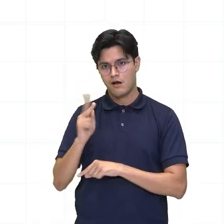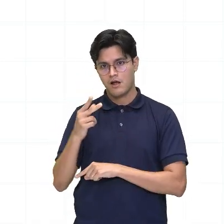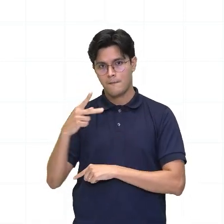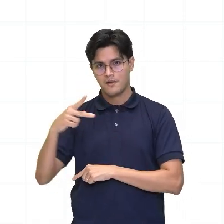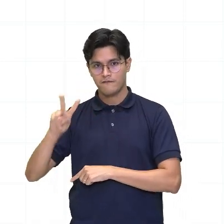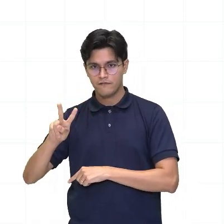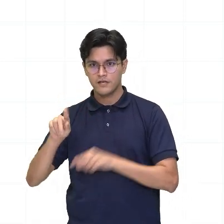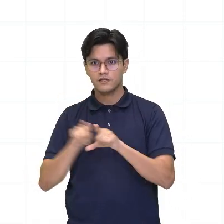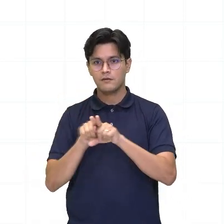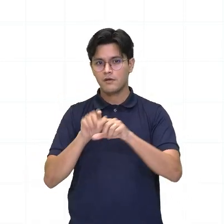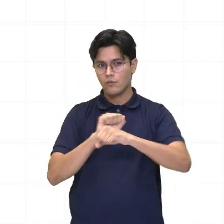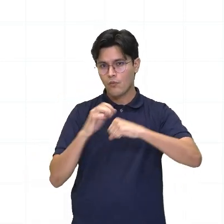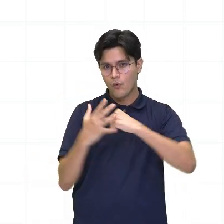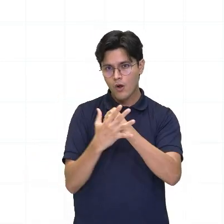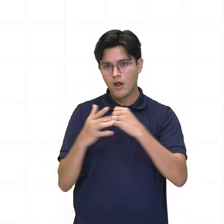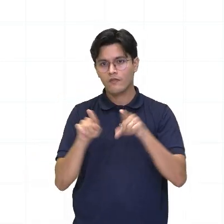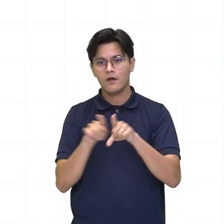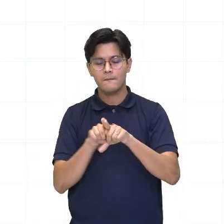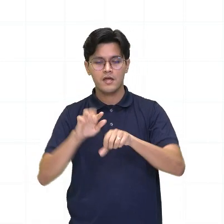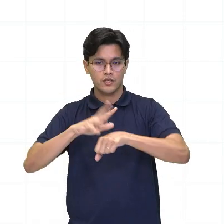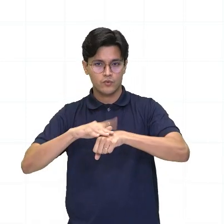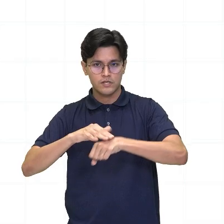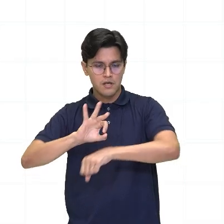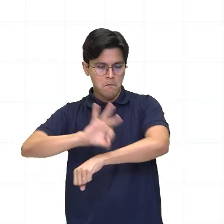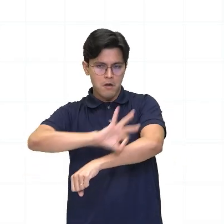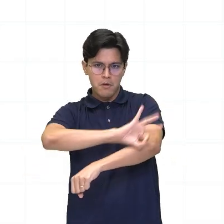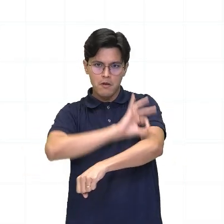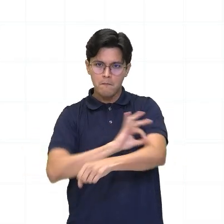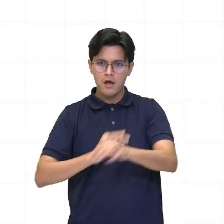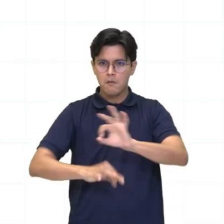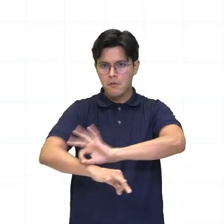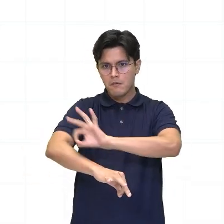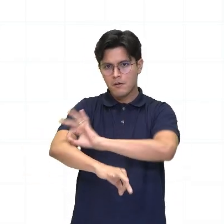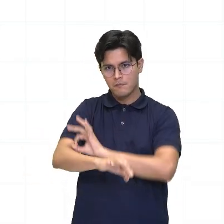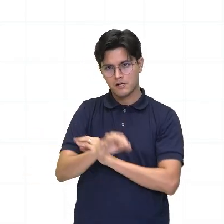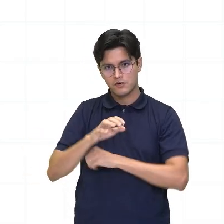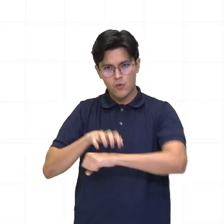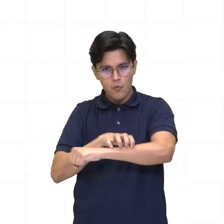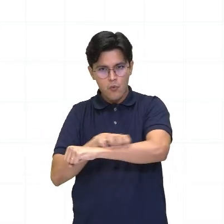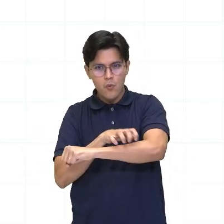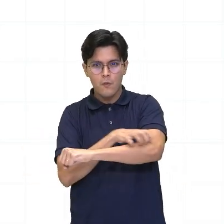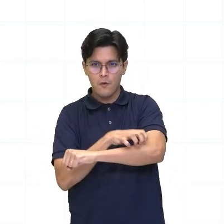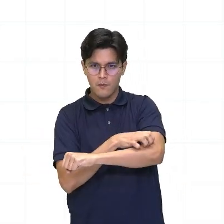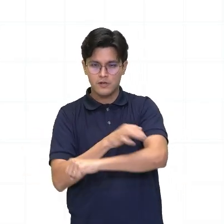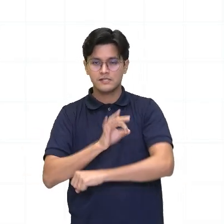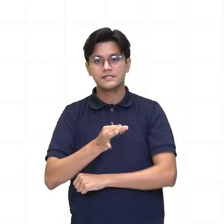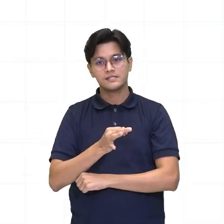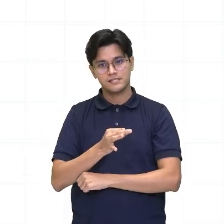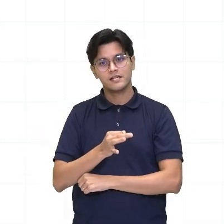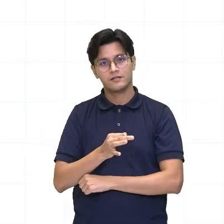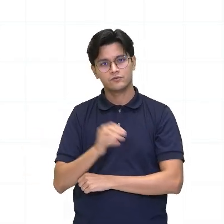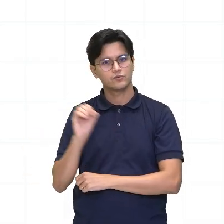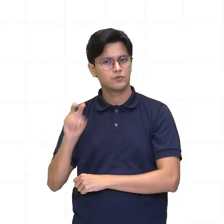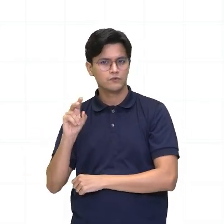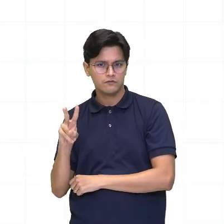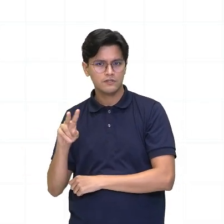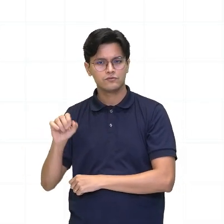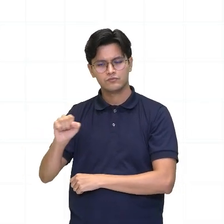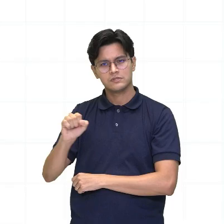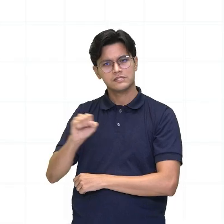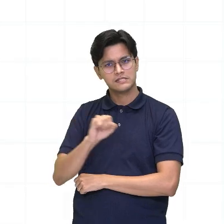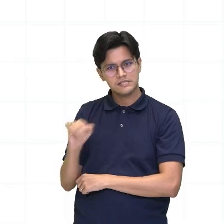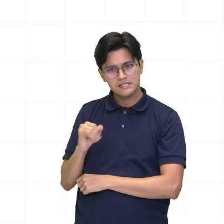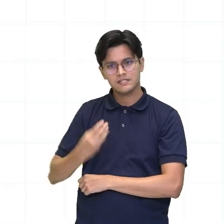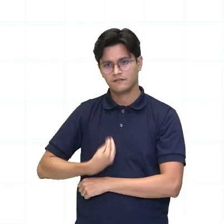uma dessas, gente, não, no ambiente normal, ele não vai causar nada, tá? Mas quando a gente vê aí que ele